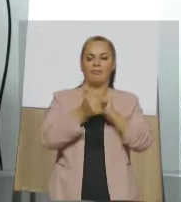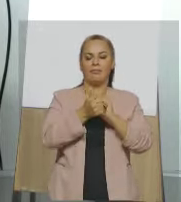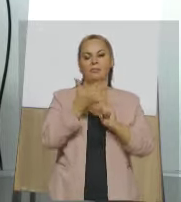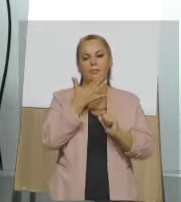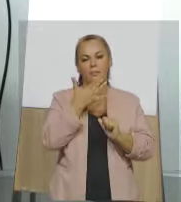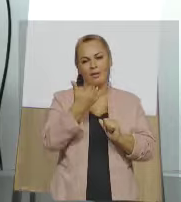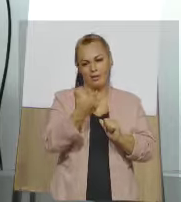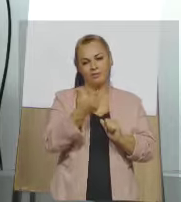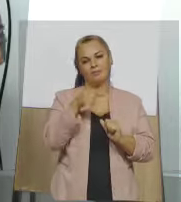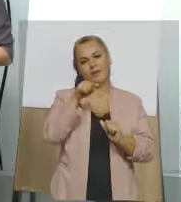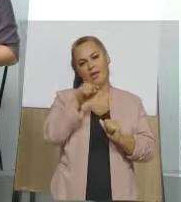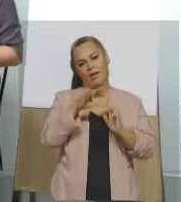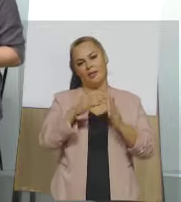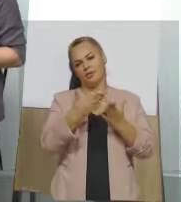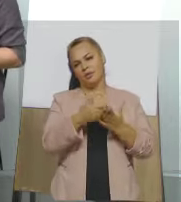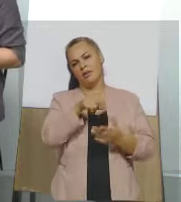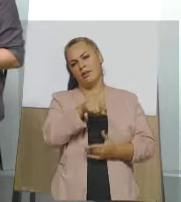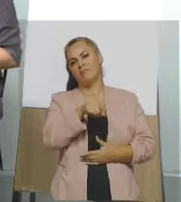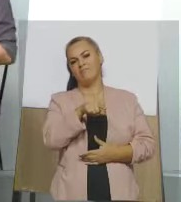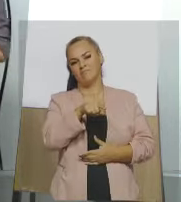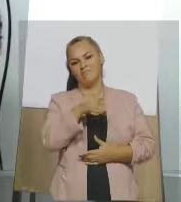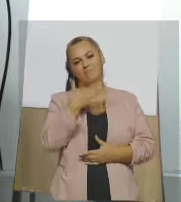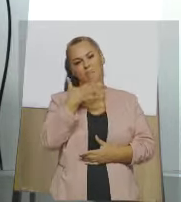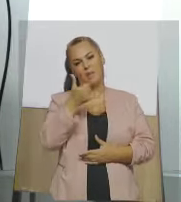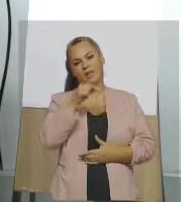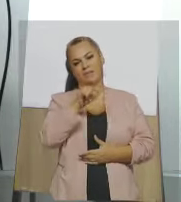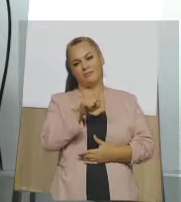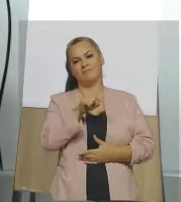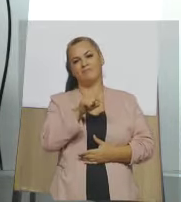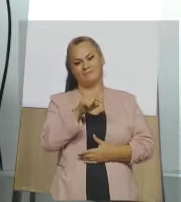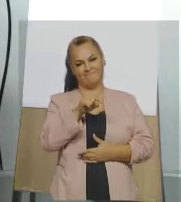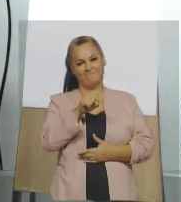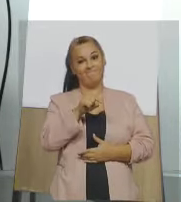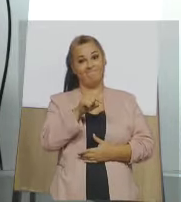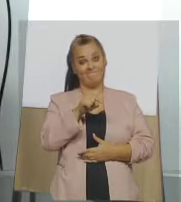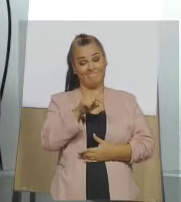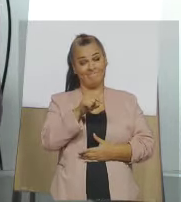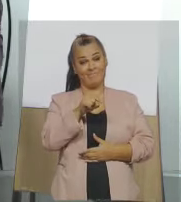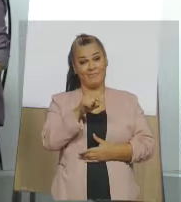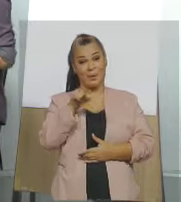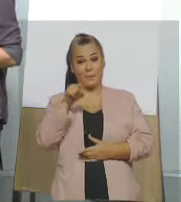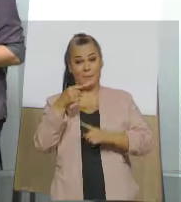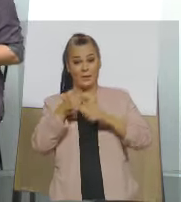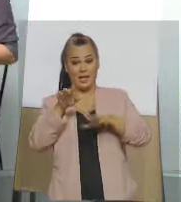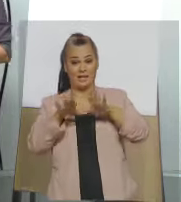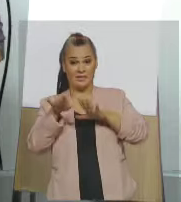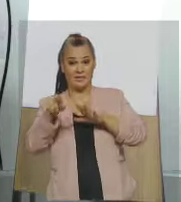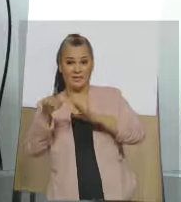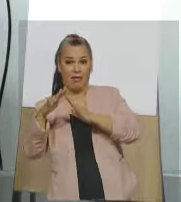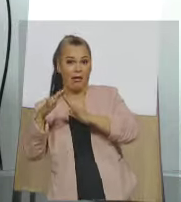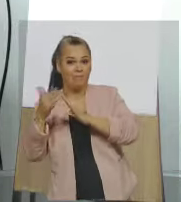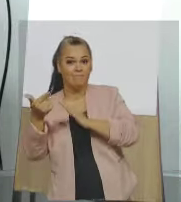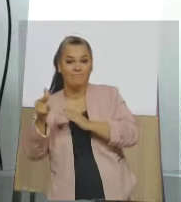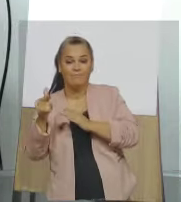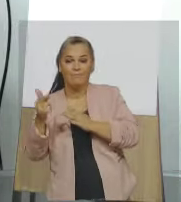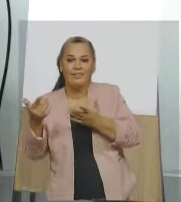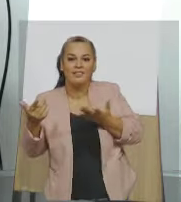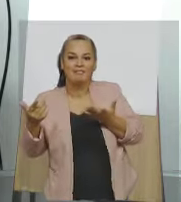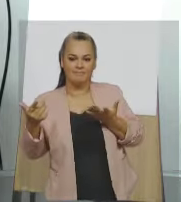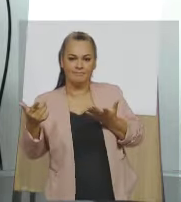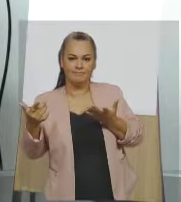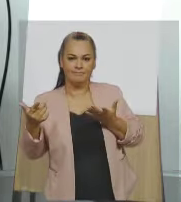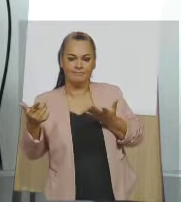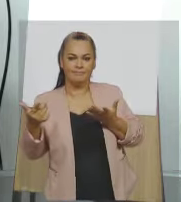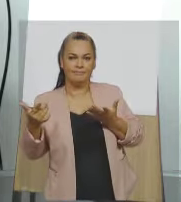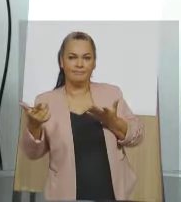tempos adequados para a gente poder fazer os nossos estudos, nem todo mundo tem isso em casa. Tempo disponível, a gente percebe também que